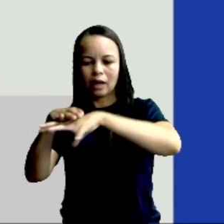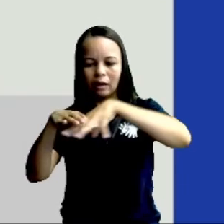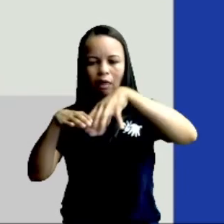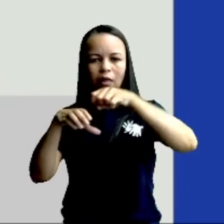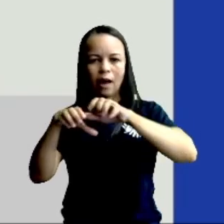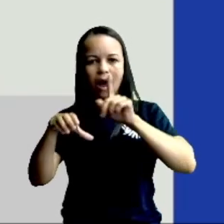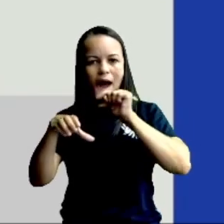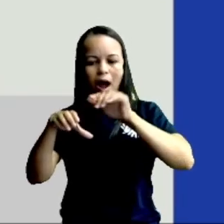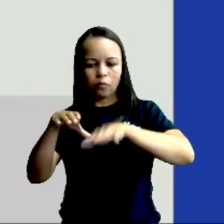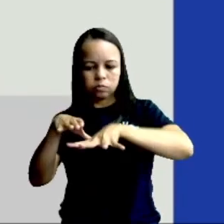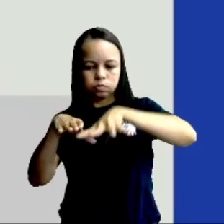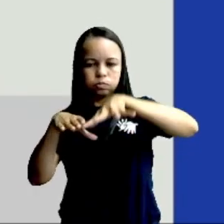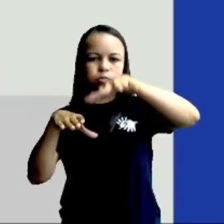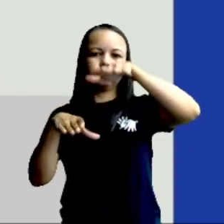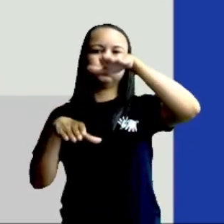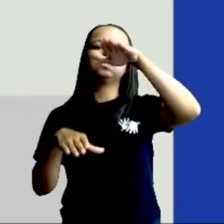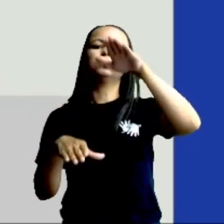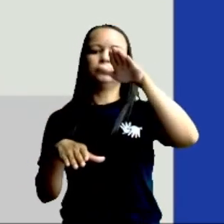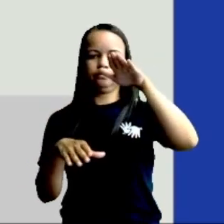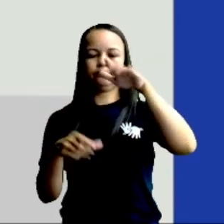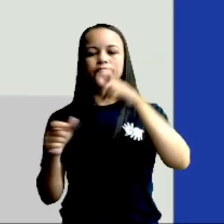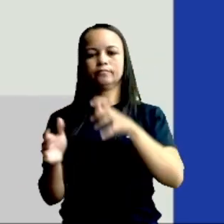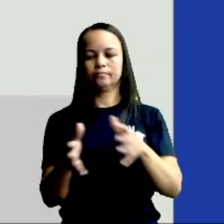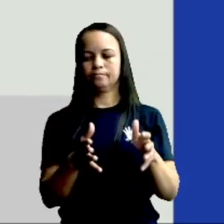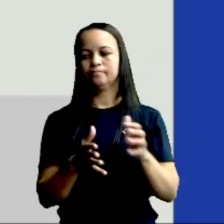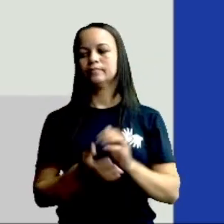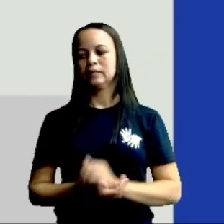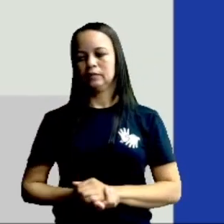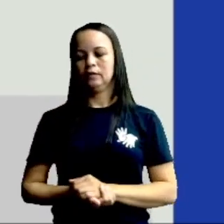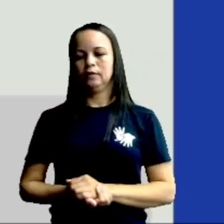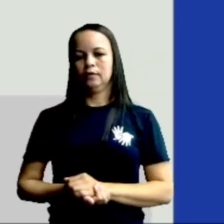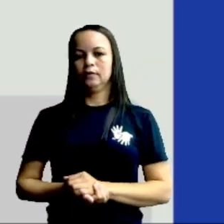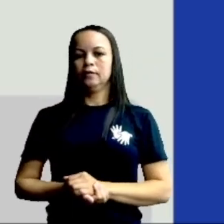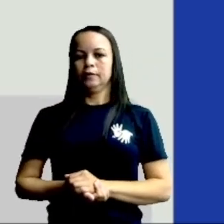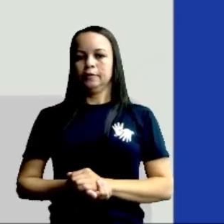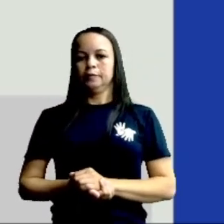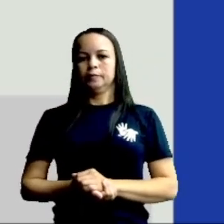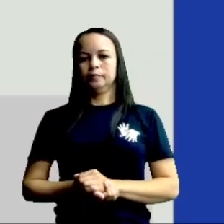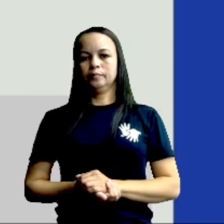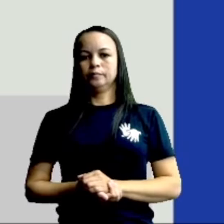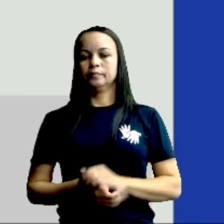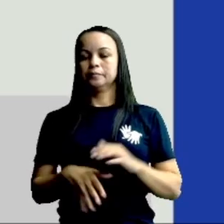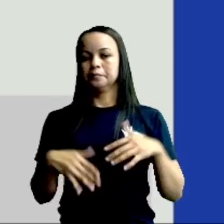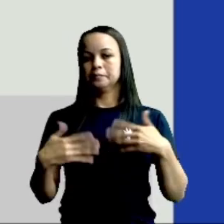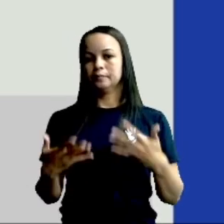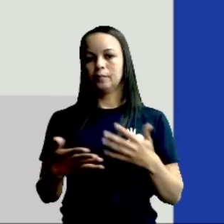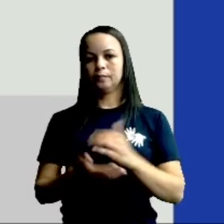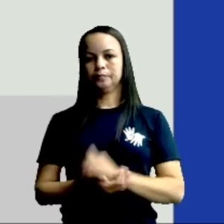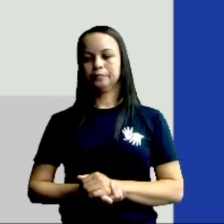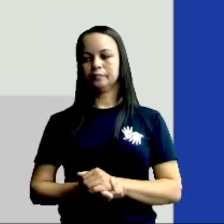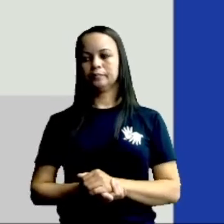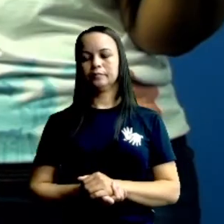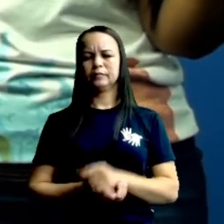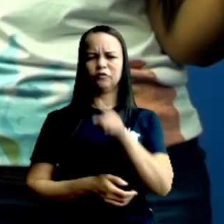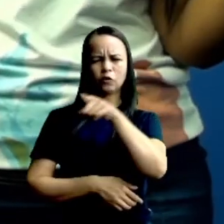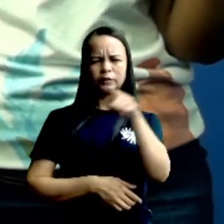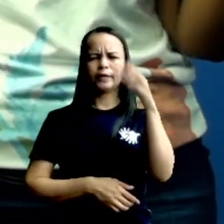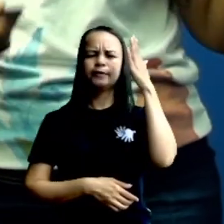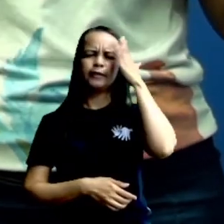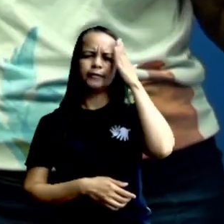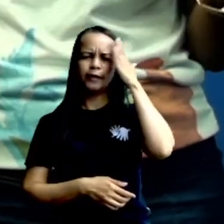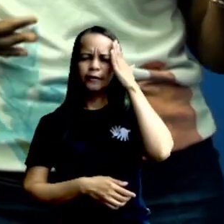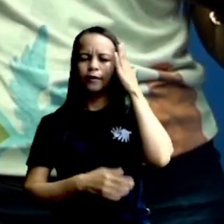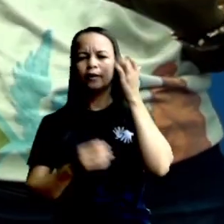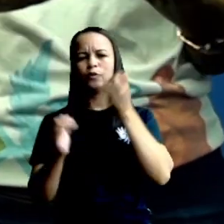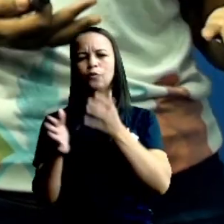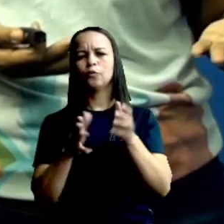não consegue ali passar. Então, ela fica acumulada na rua, tá bom? Então, pessoal, você entendeu o que